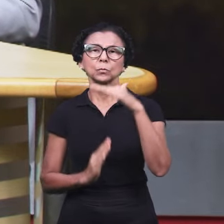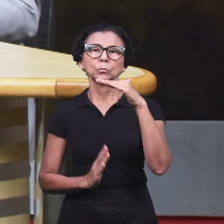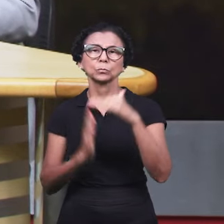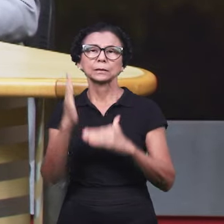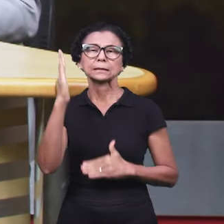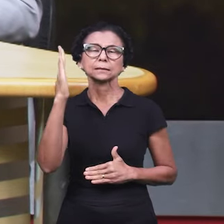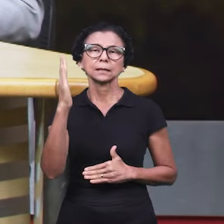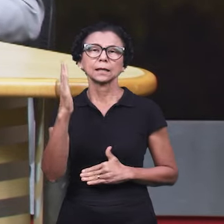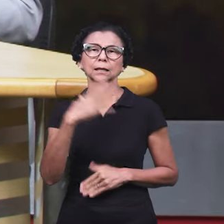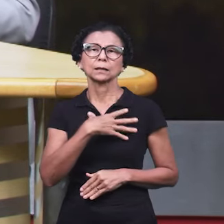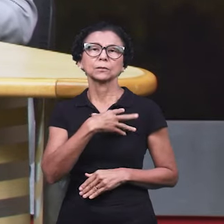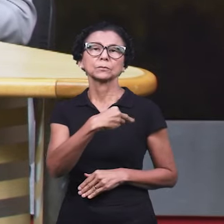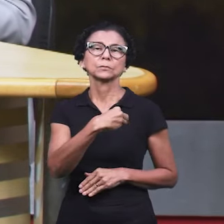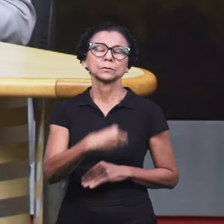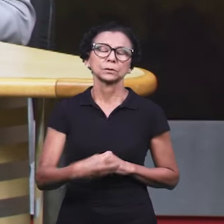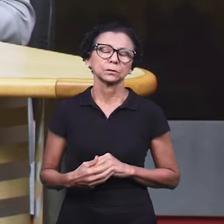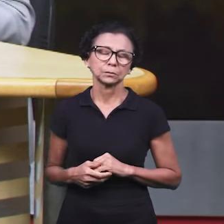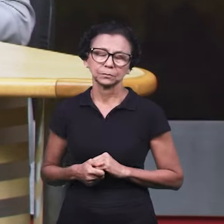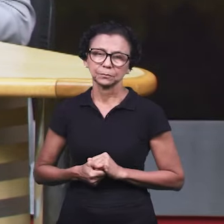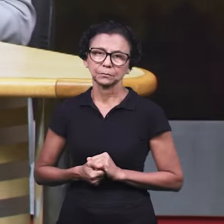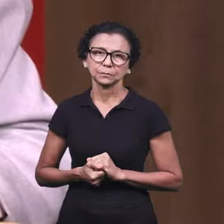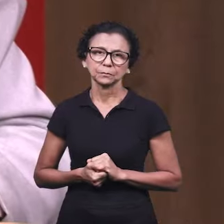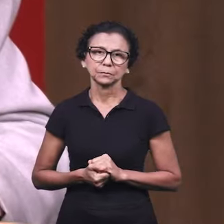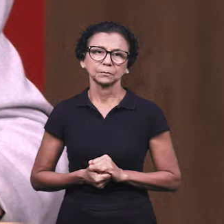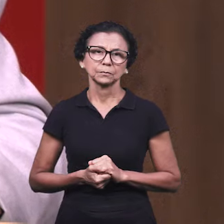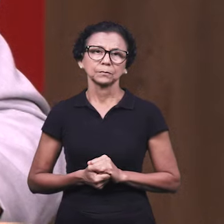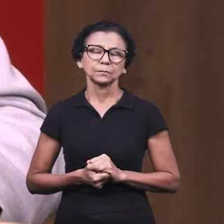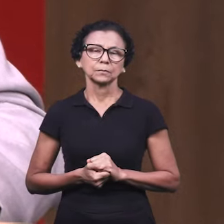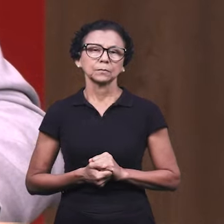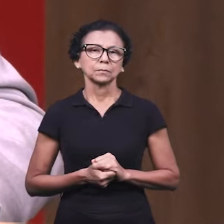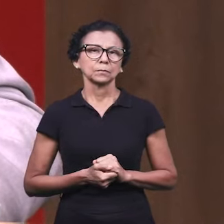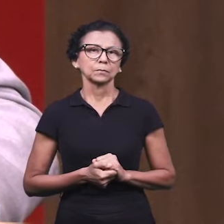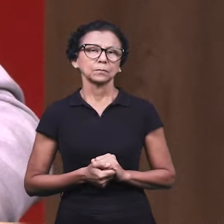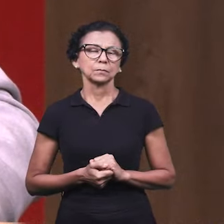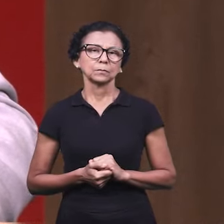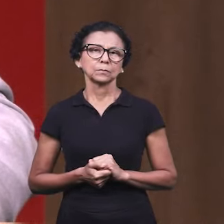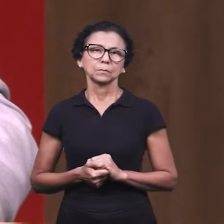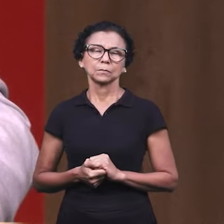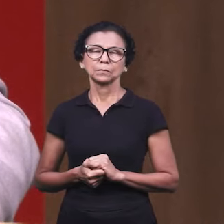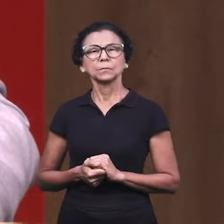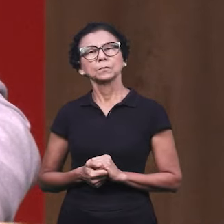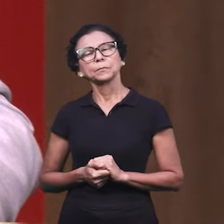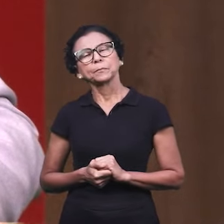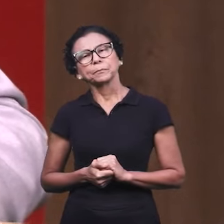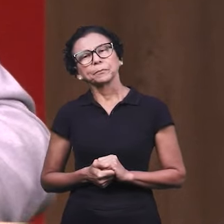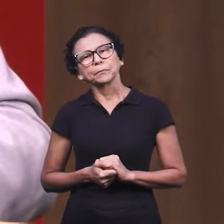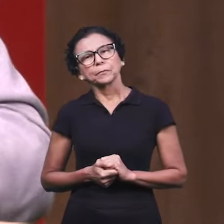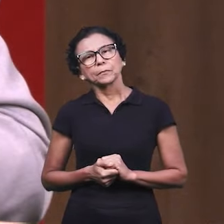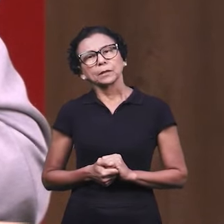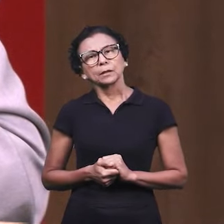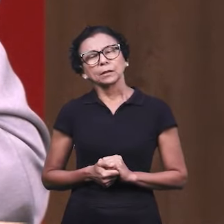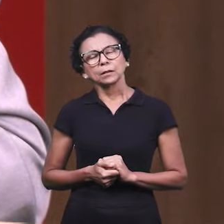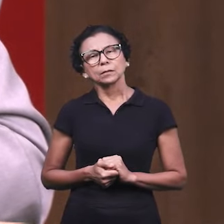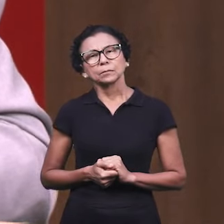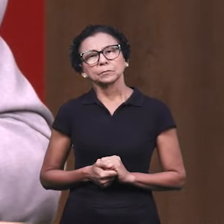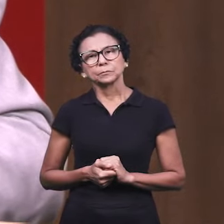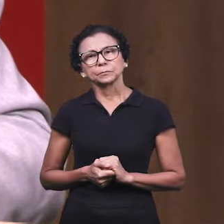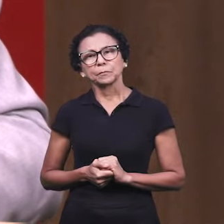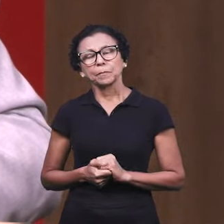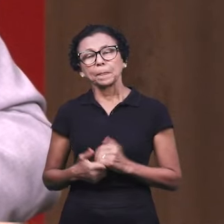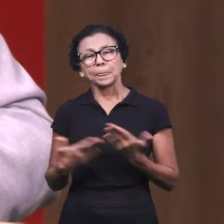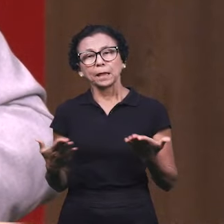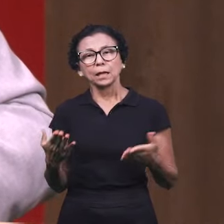familiar e da bênção de Deus na família nesse texto que é conhecido como filho pródigo Quais foram os